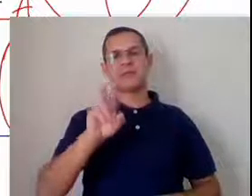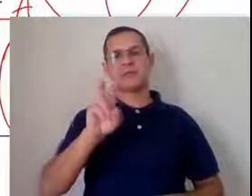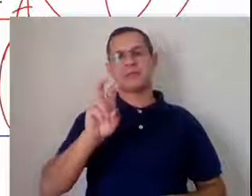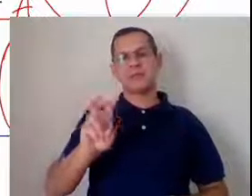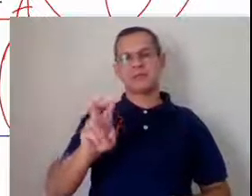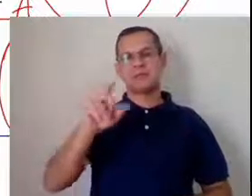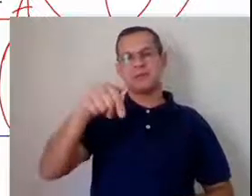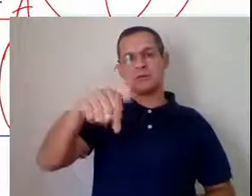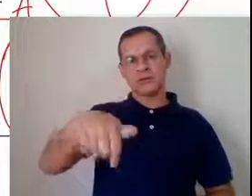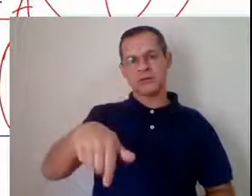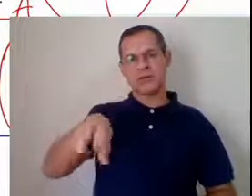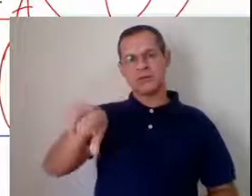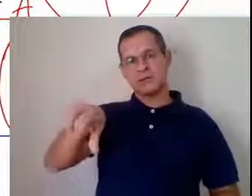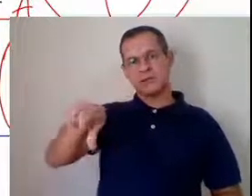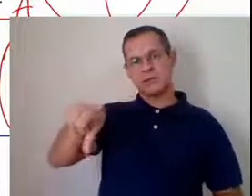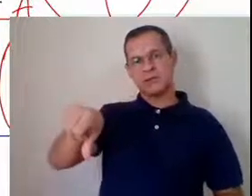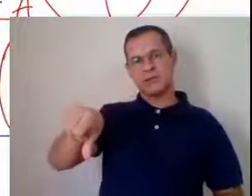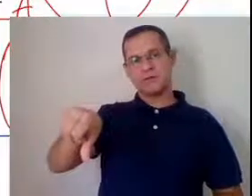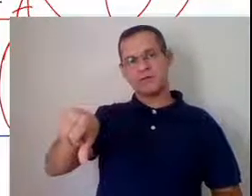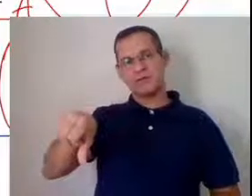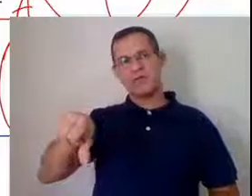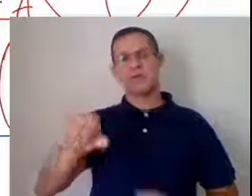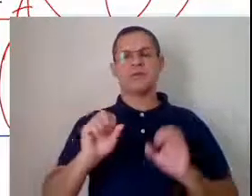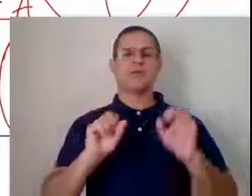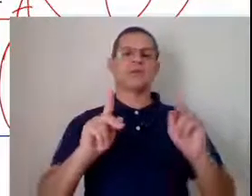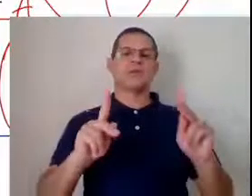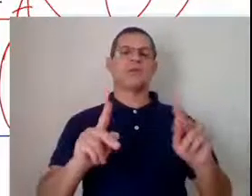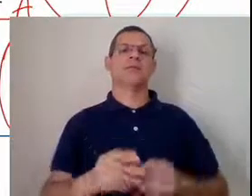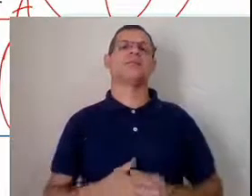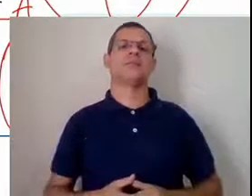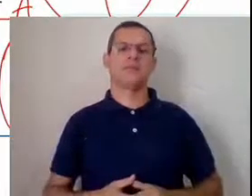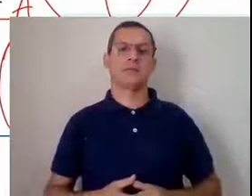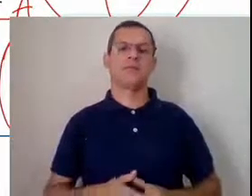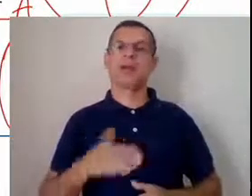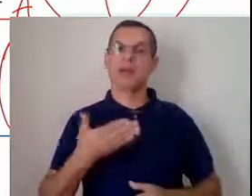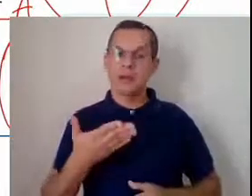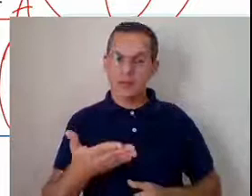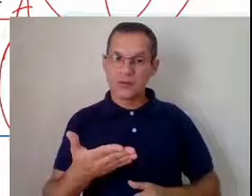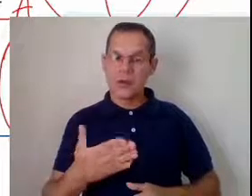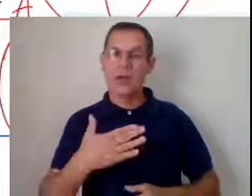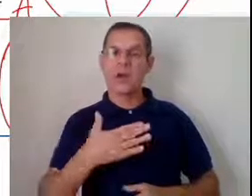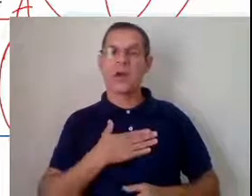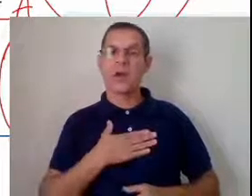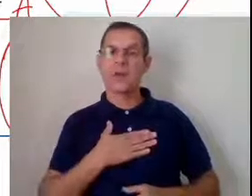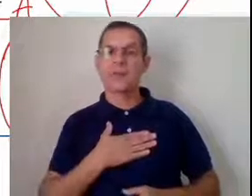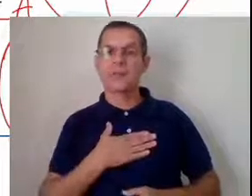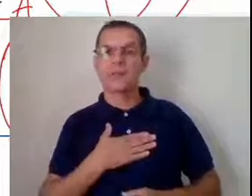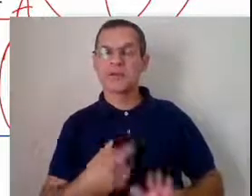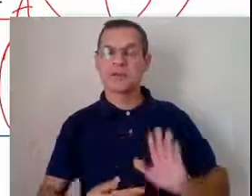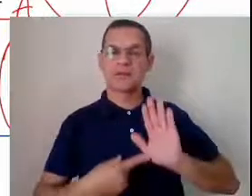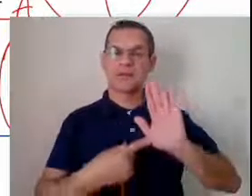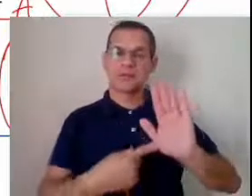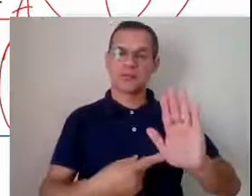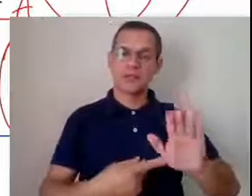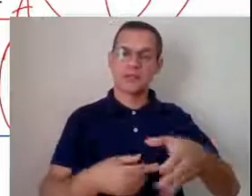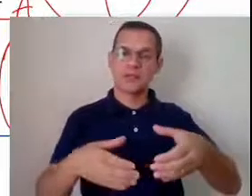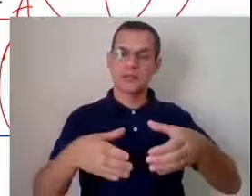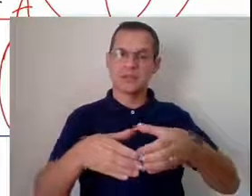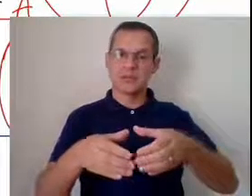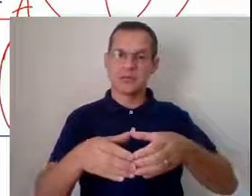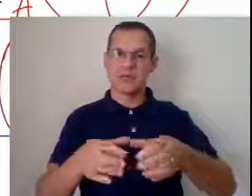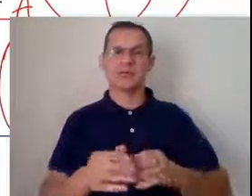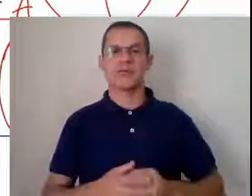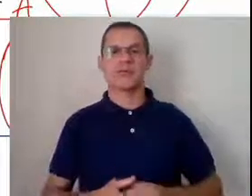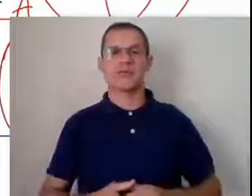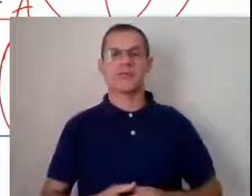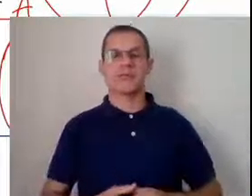3, 5, 7 e 9. Então, minhas representações